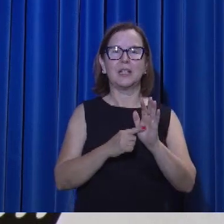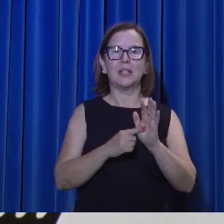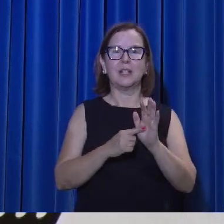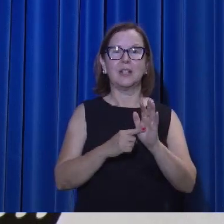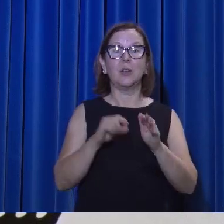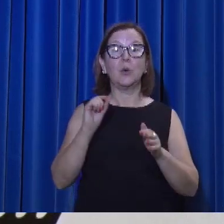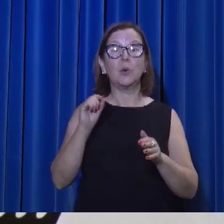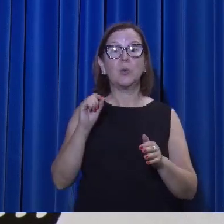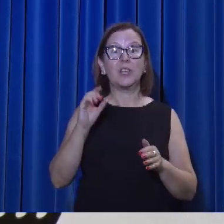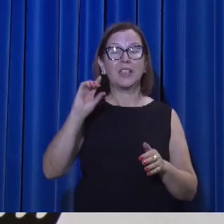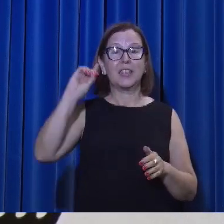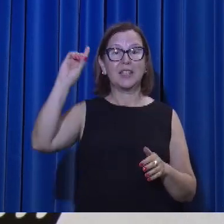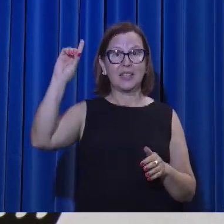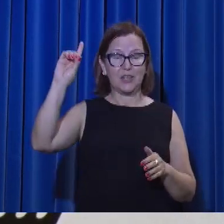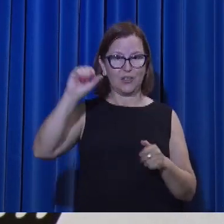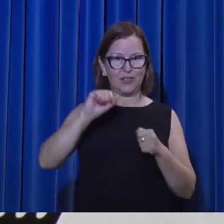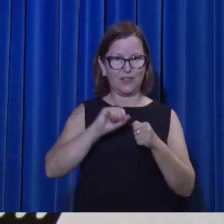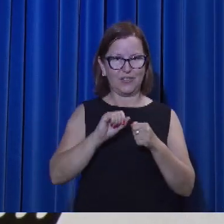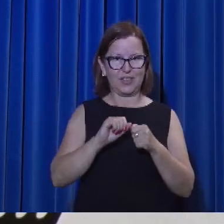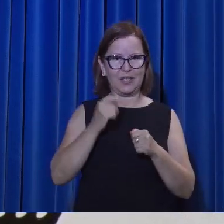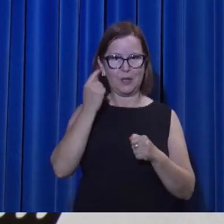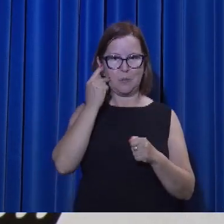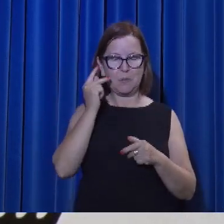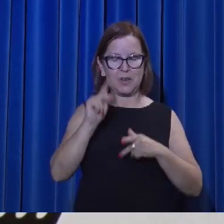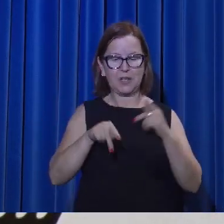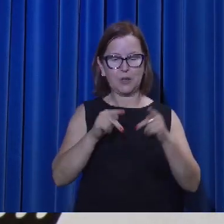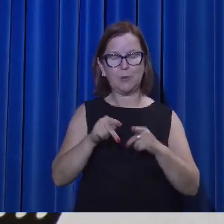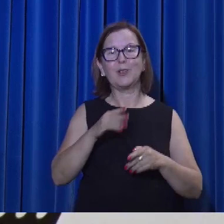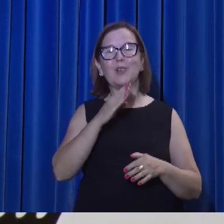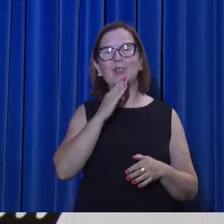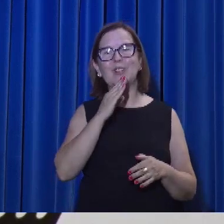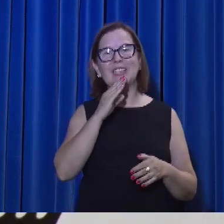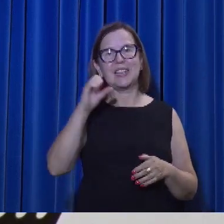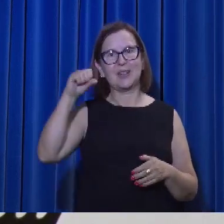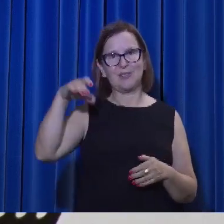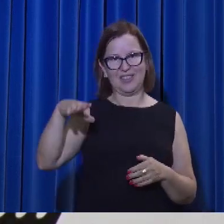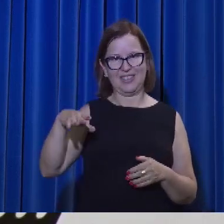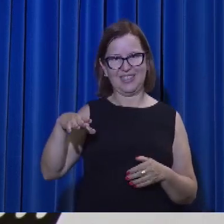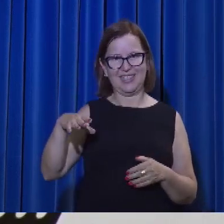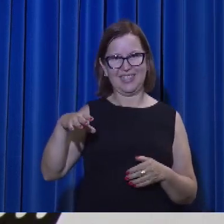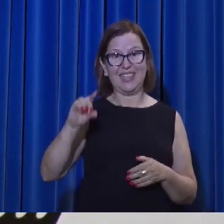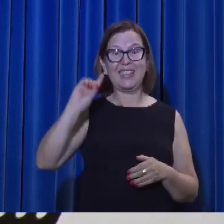para tornar a luz conhecida. Ele usa homens.